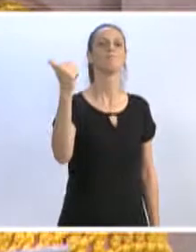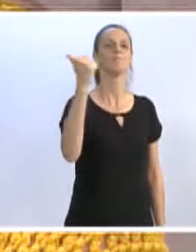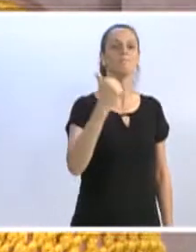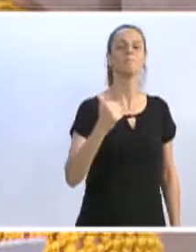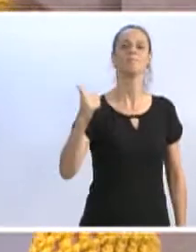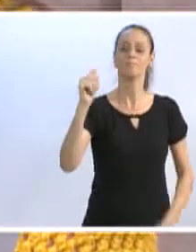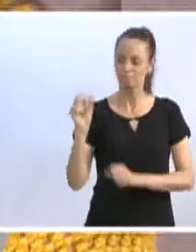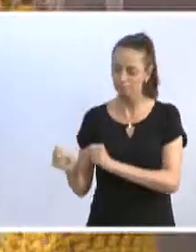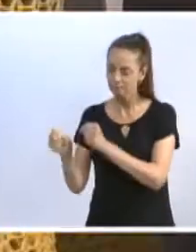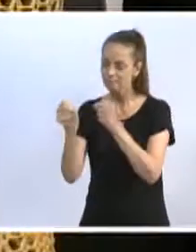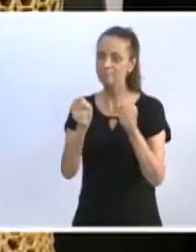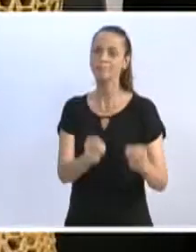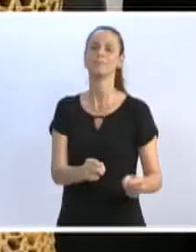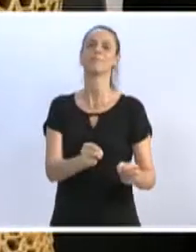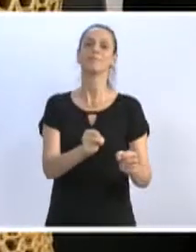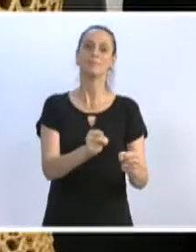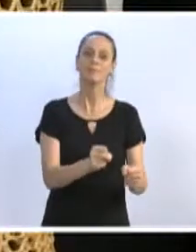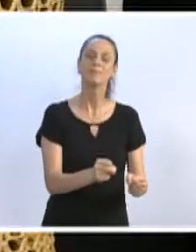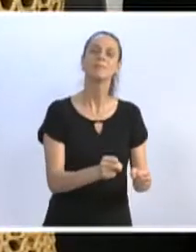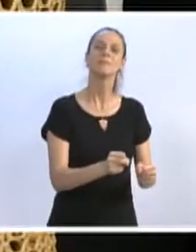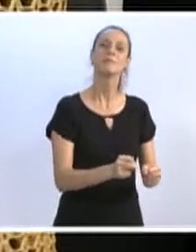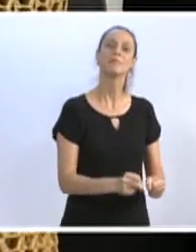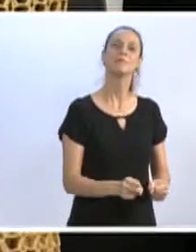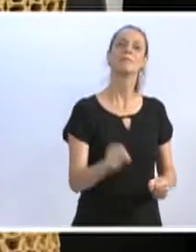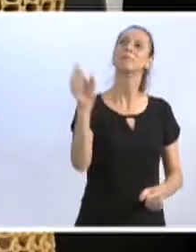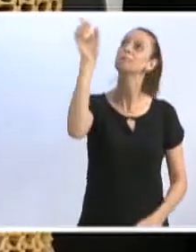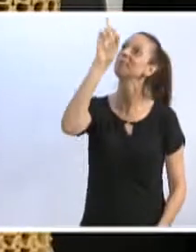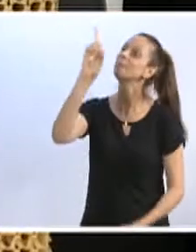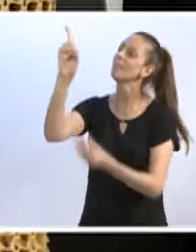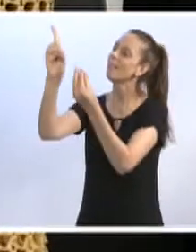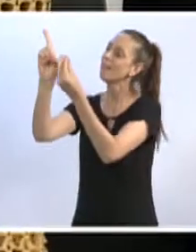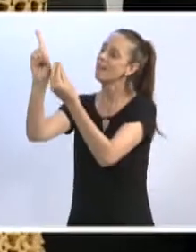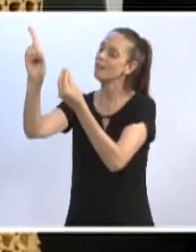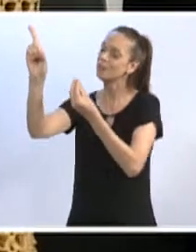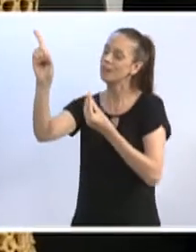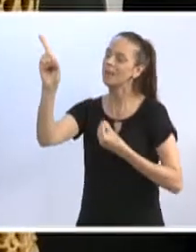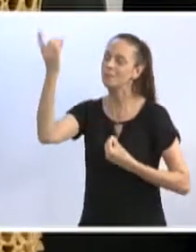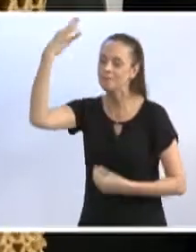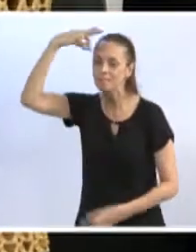sabedoria e poder, ó, dá-me